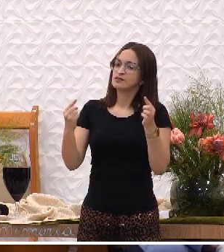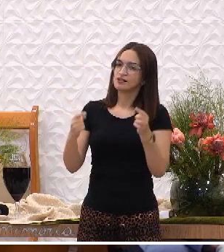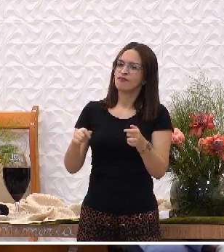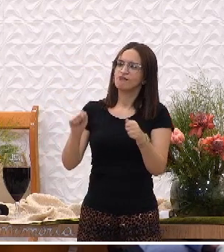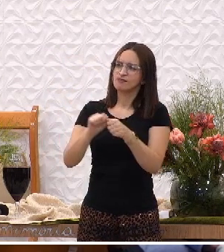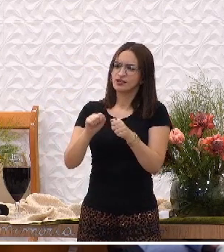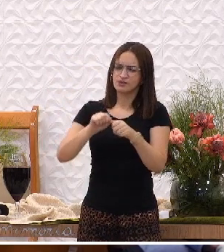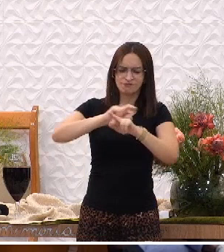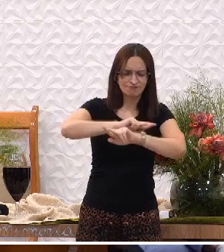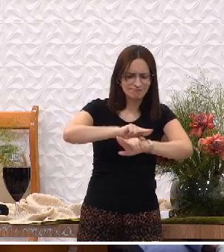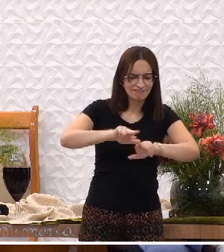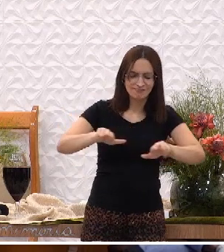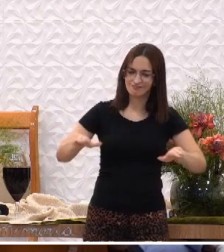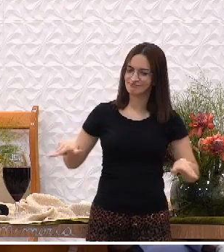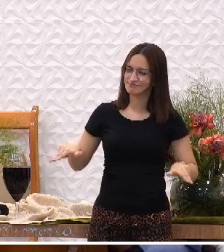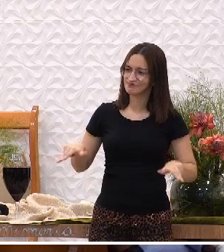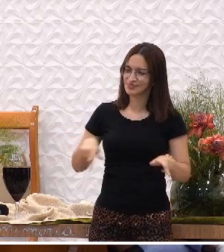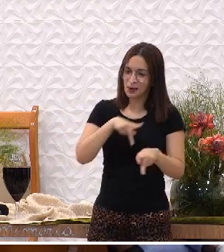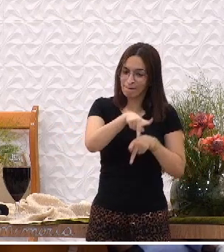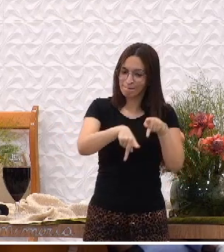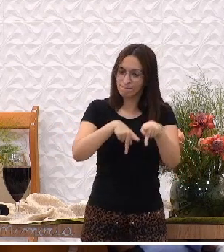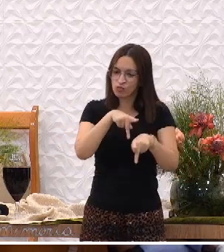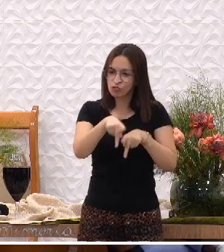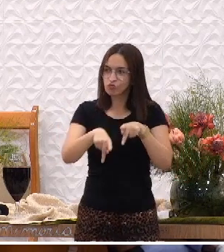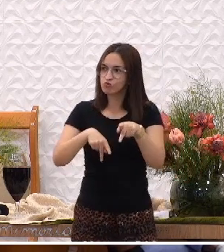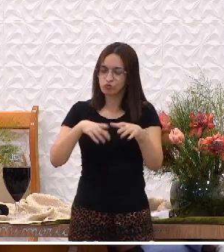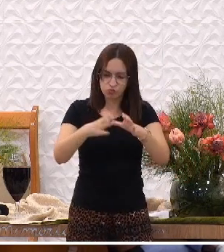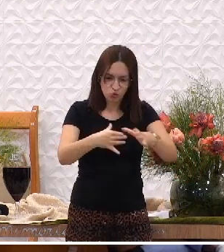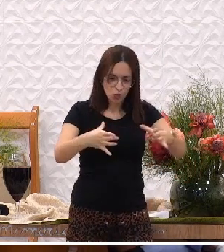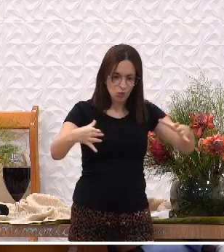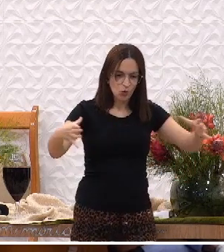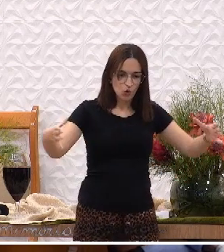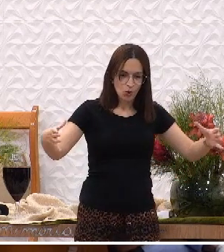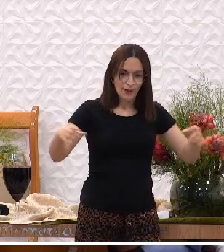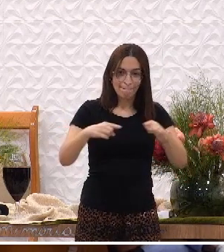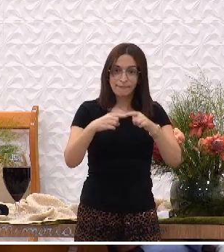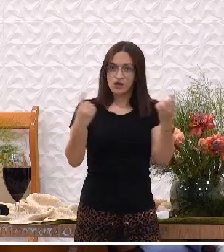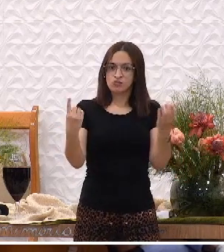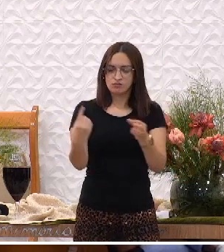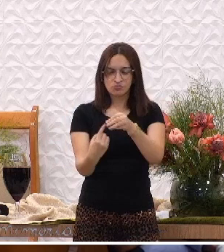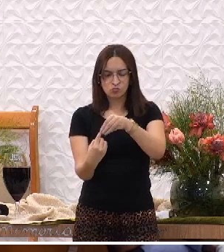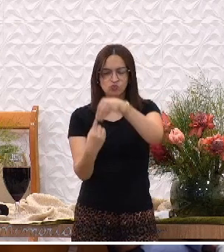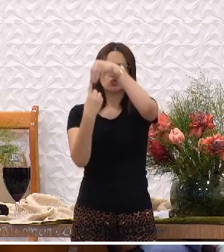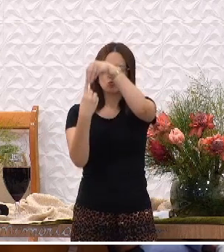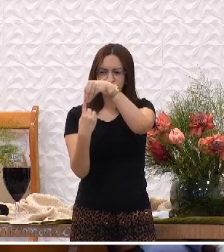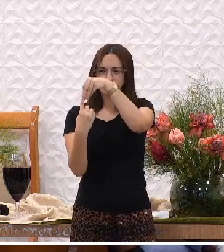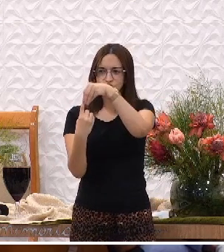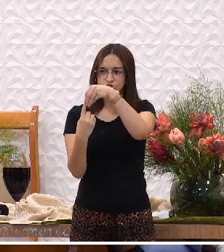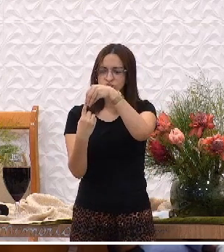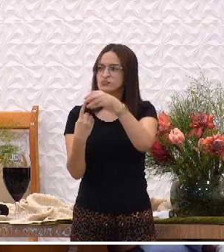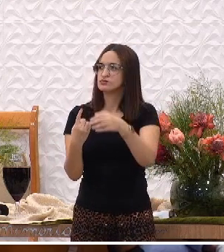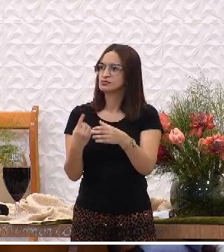gente acredita também que o povo de Deus ele é um só, ou seja, nós somos o Israel de Deus, como Paulo se refere, né? Ele fala da igreja como sendo o Israel de